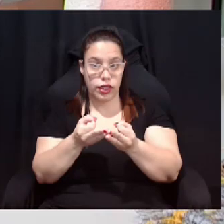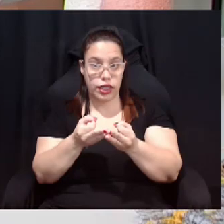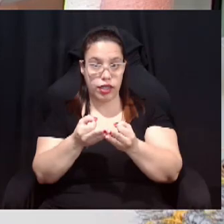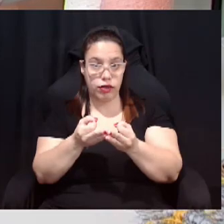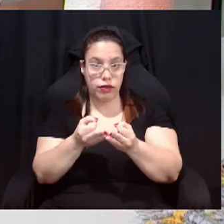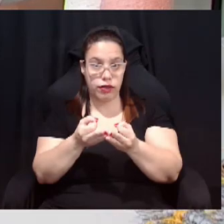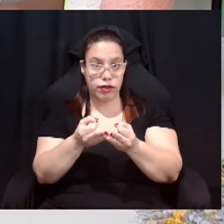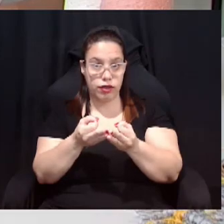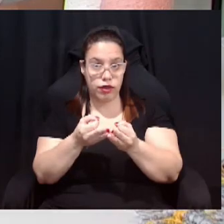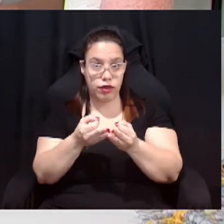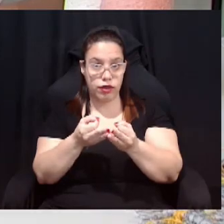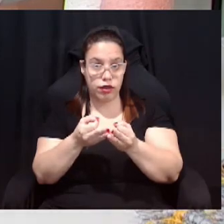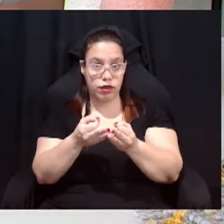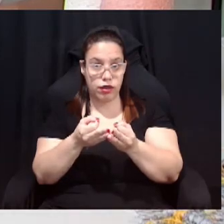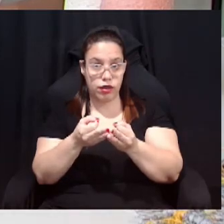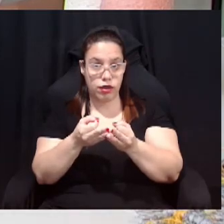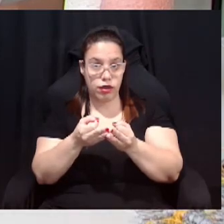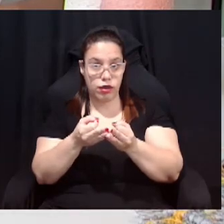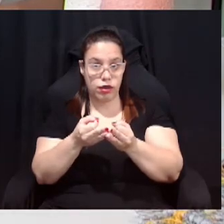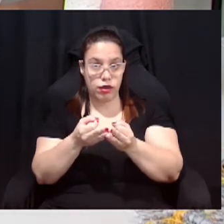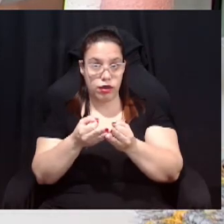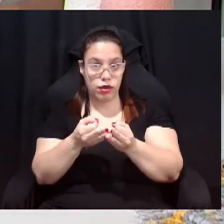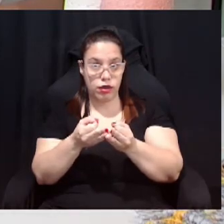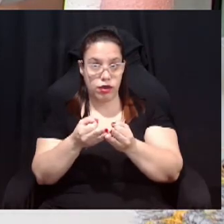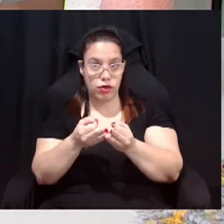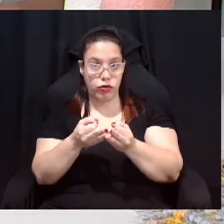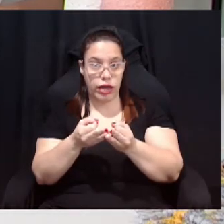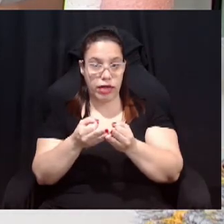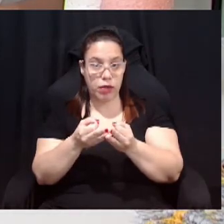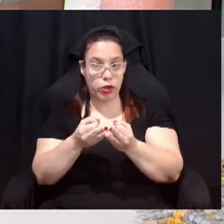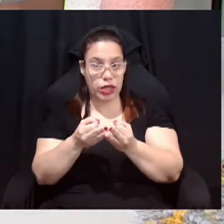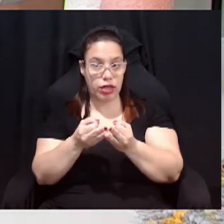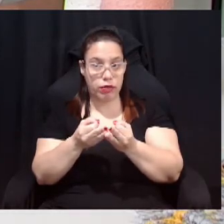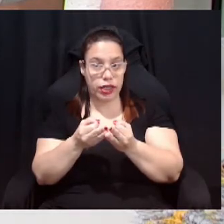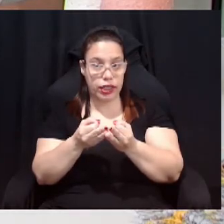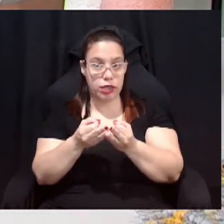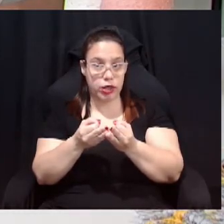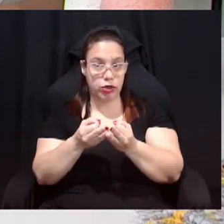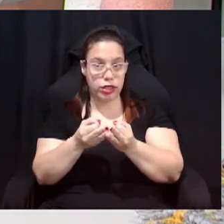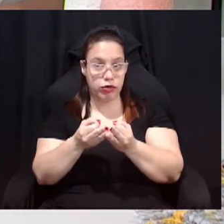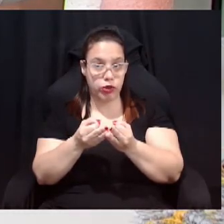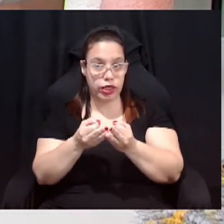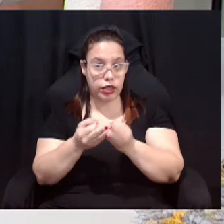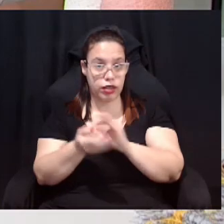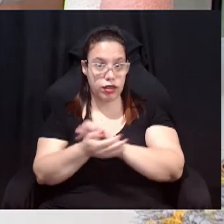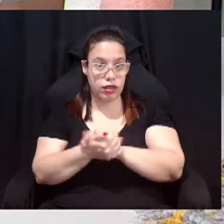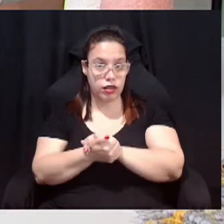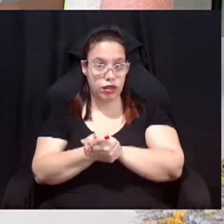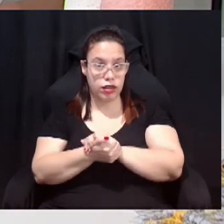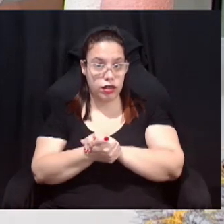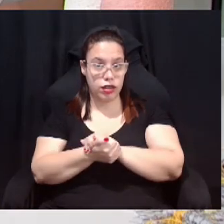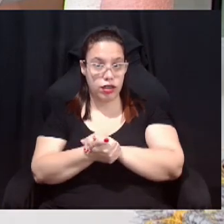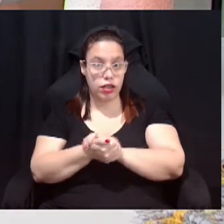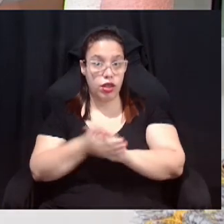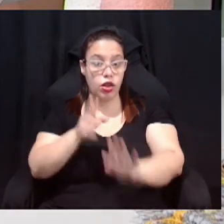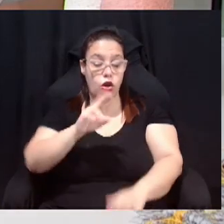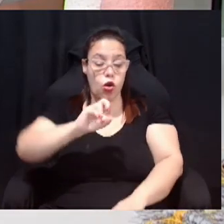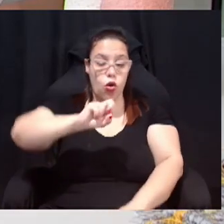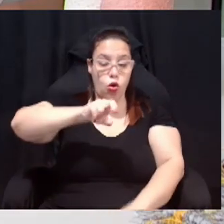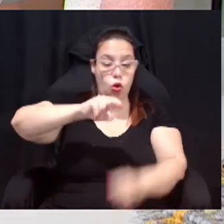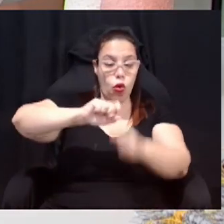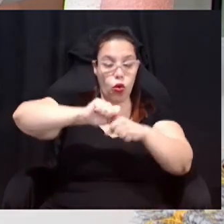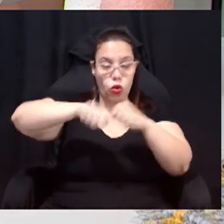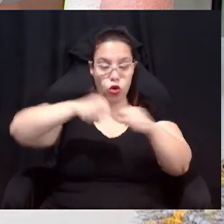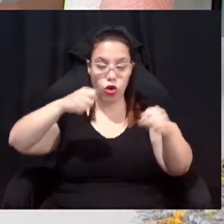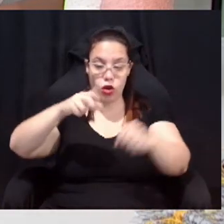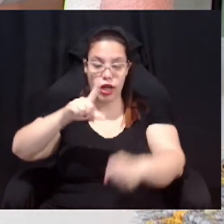esse. A gente começa o nosso chaveiro com um nó que a gente chama de nó de laçado. Tá.